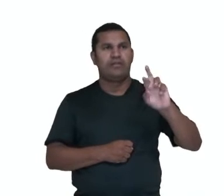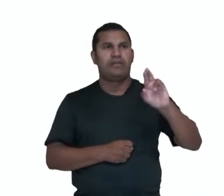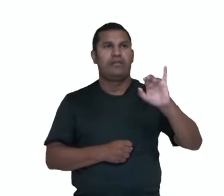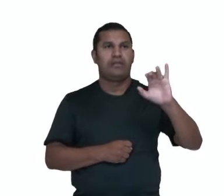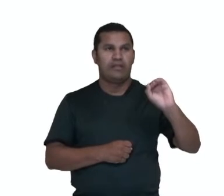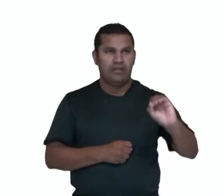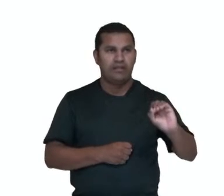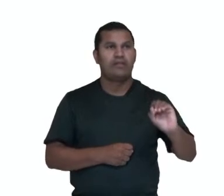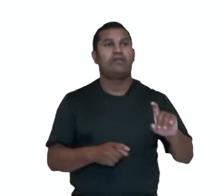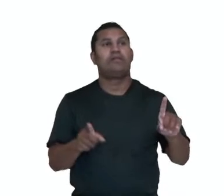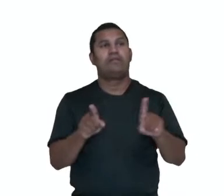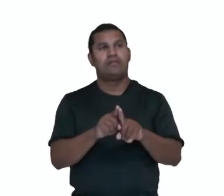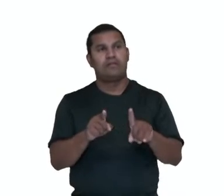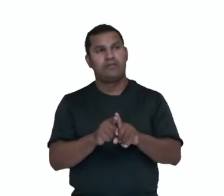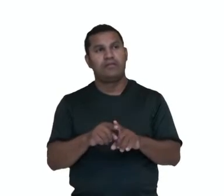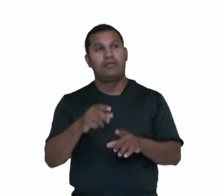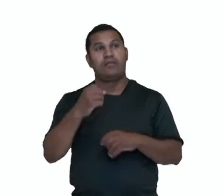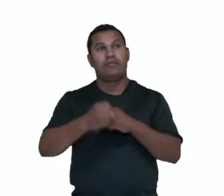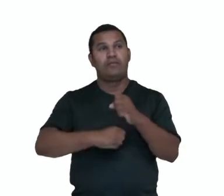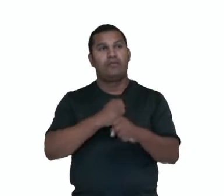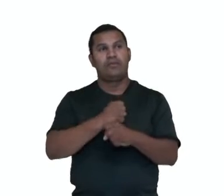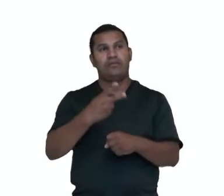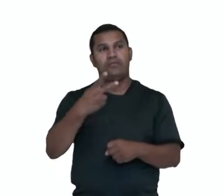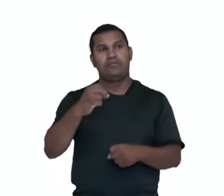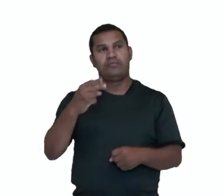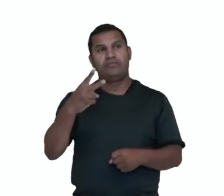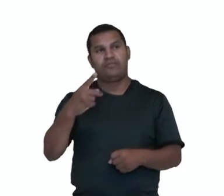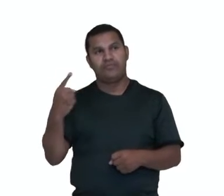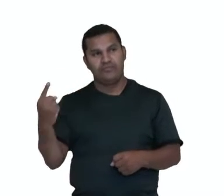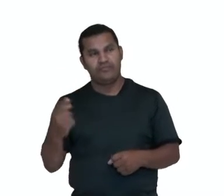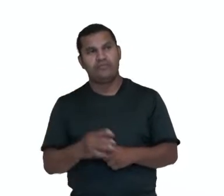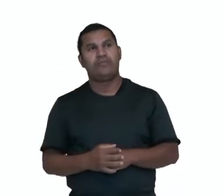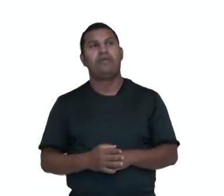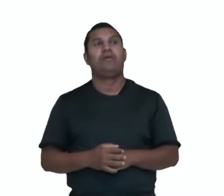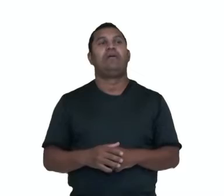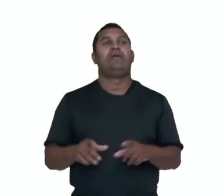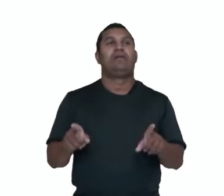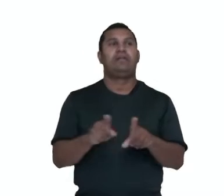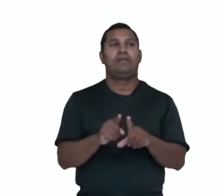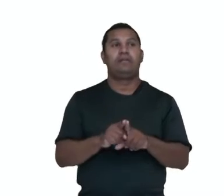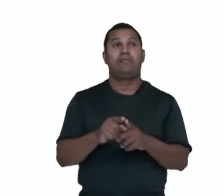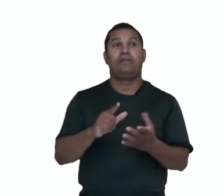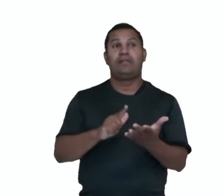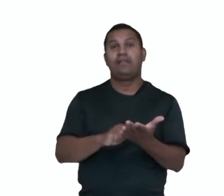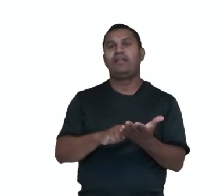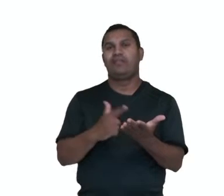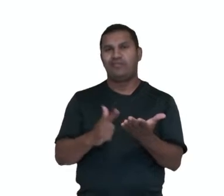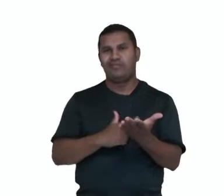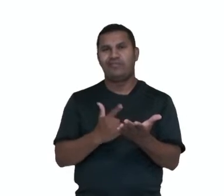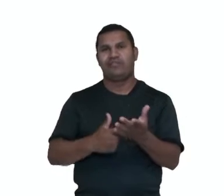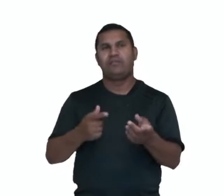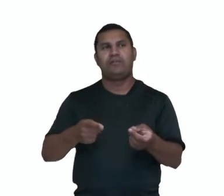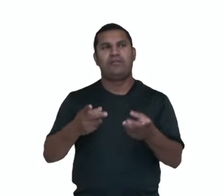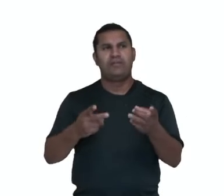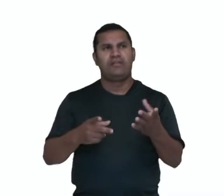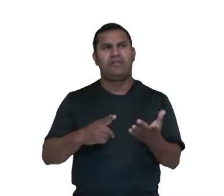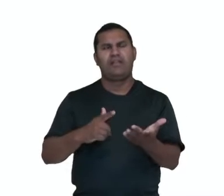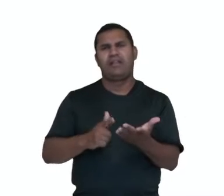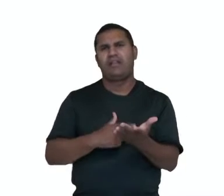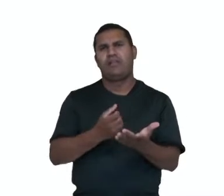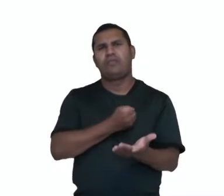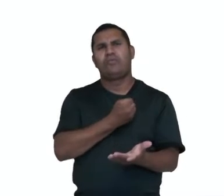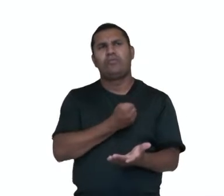Pellegrinetti. O ano de lançamento é 2021. A editora é HarperCollins Brasil. Tem 192